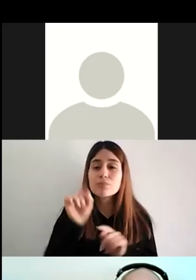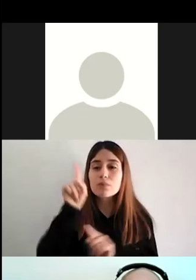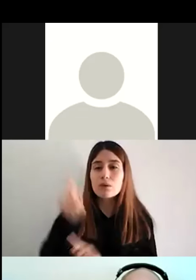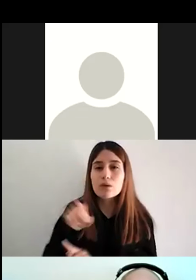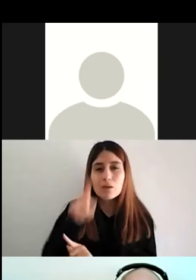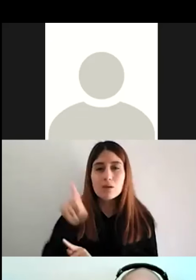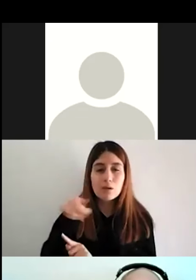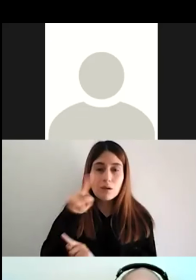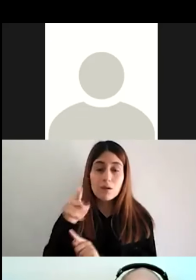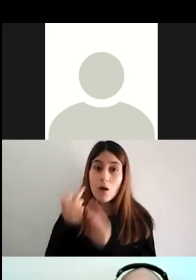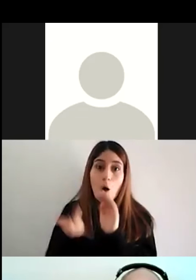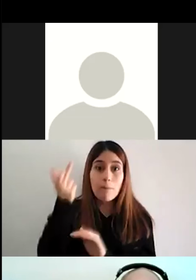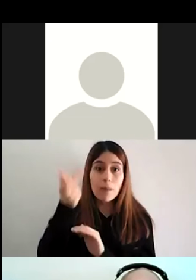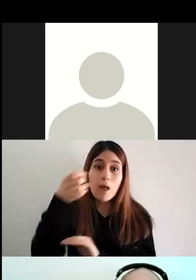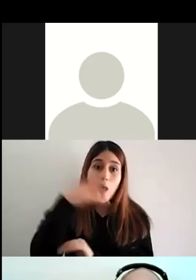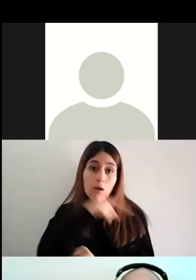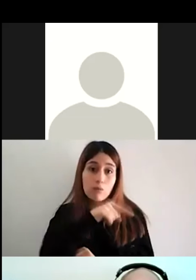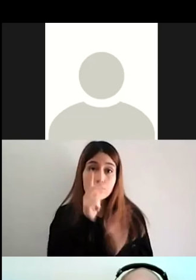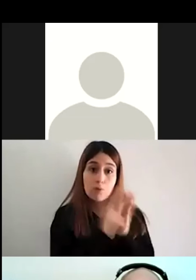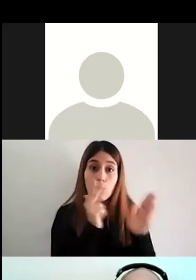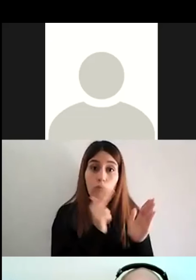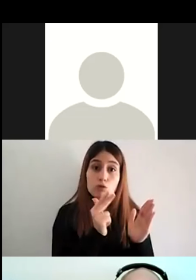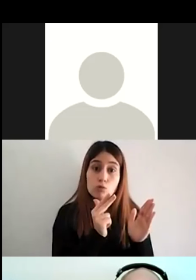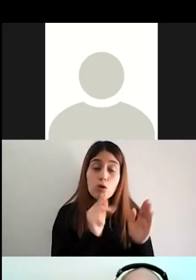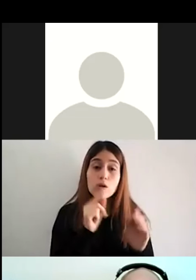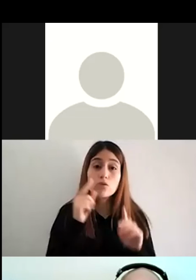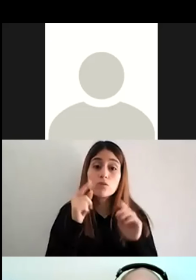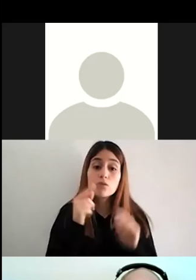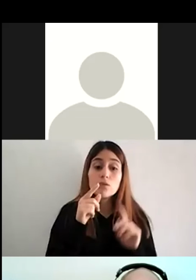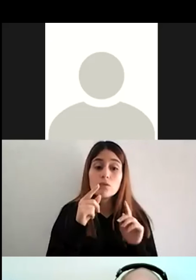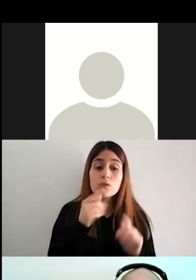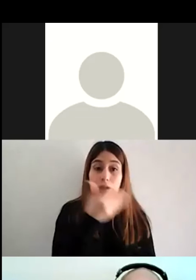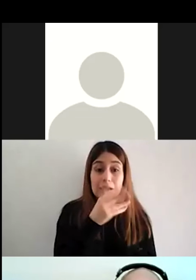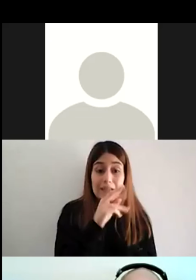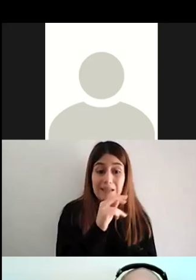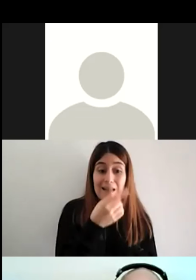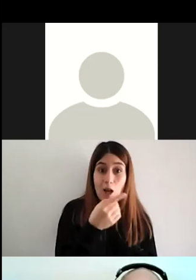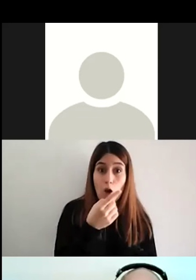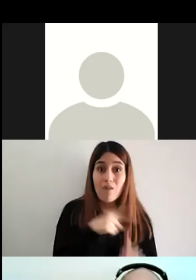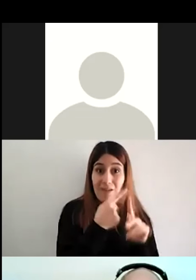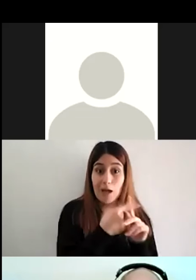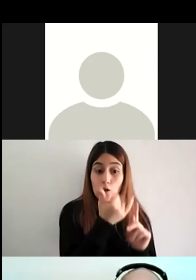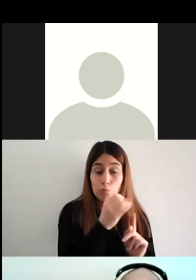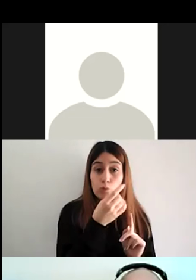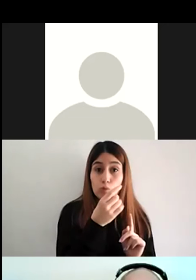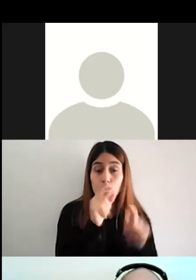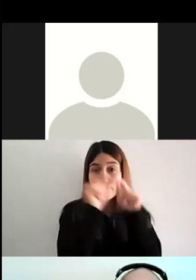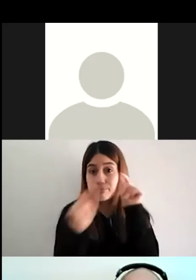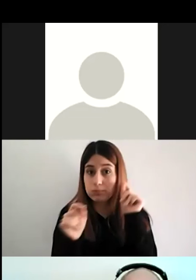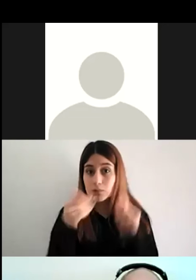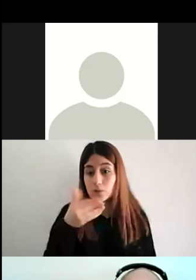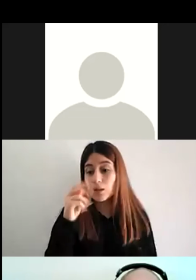designação superaram mesmo as aprovações e passámos de 139 em 2018 para 133